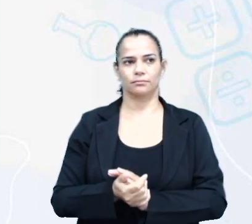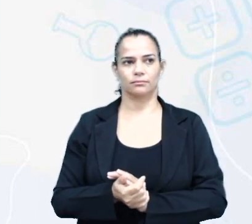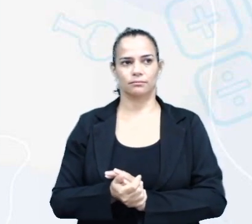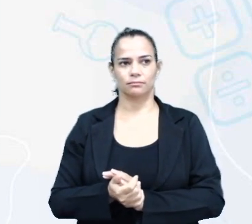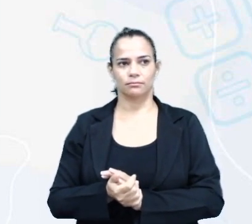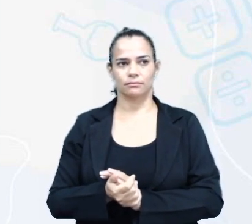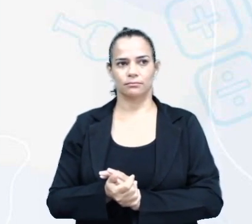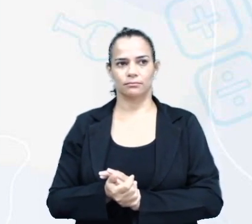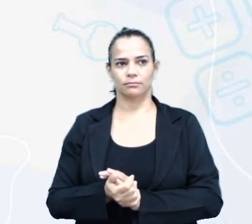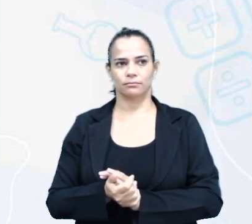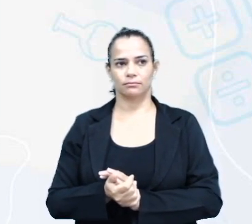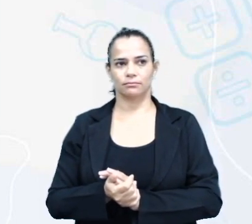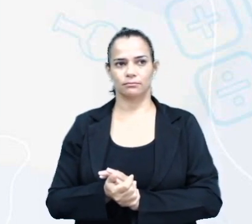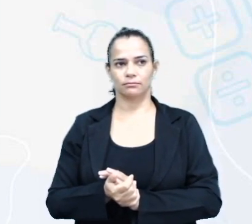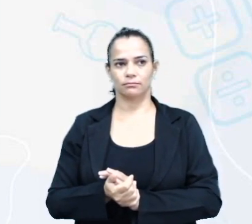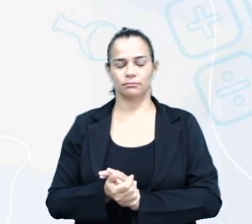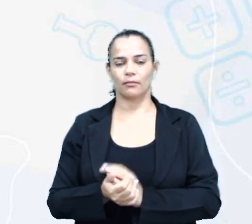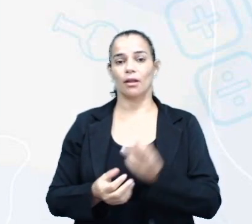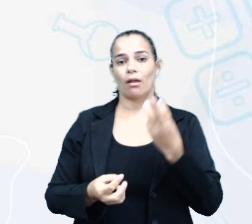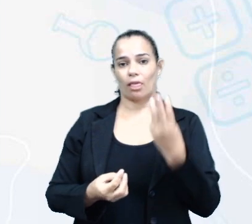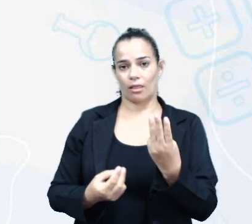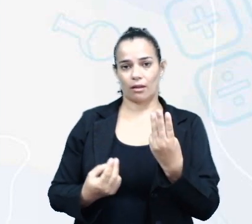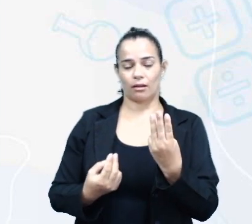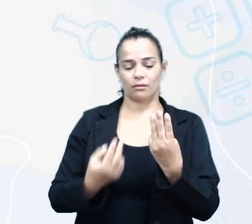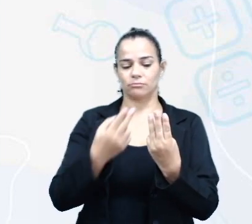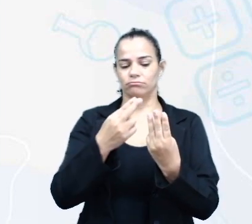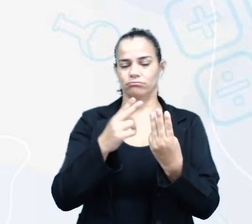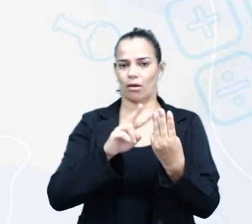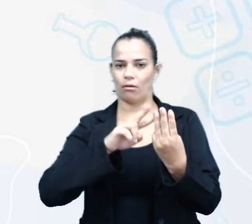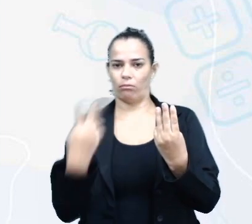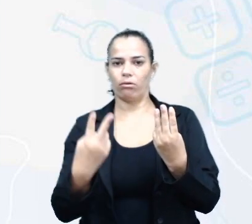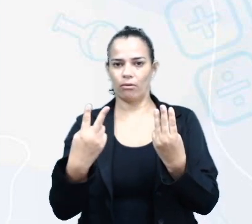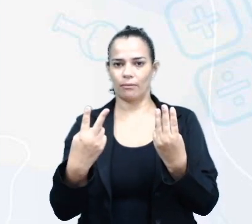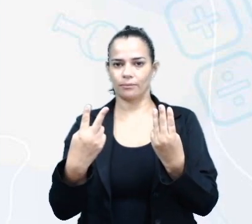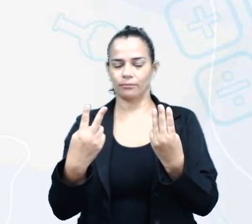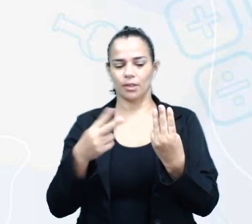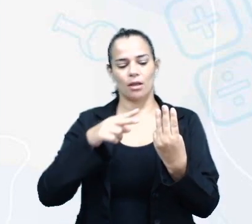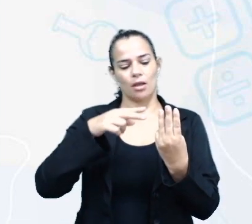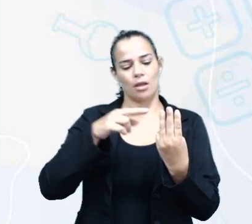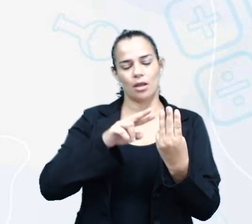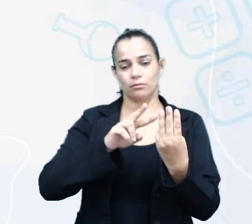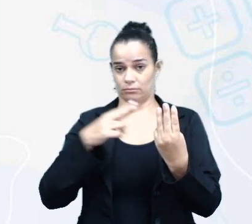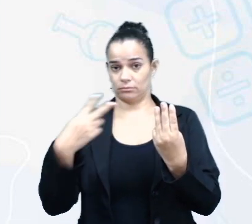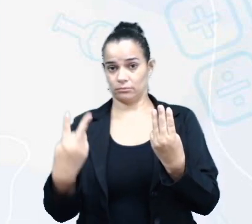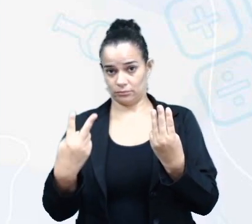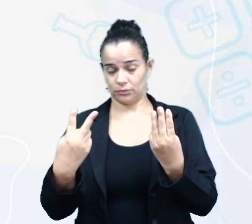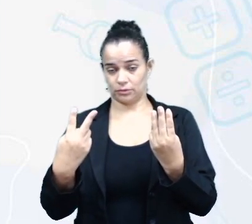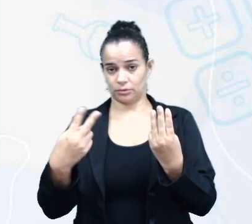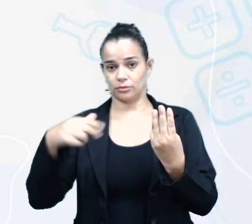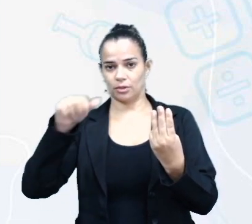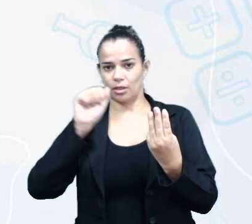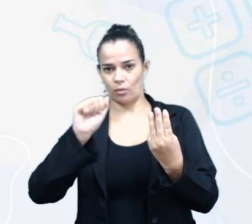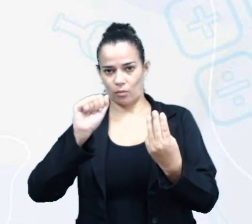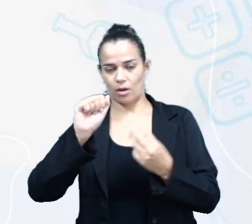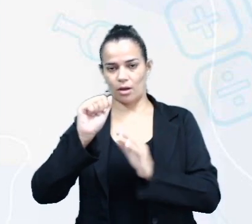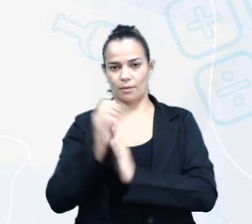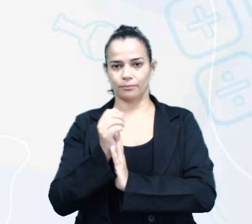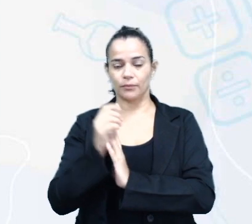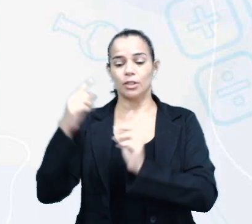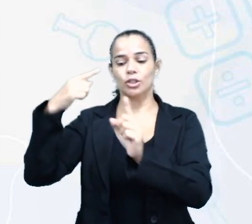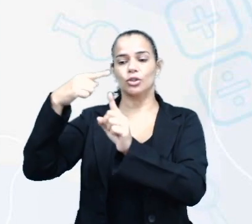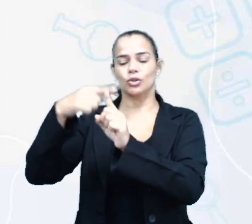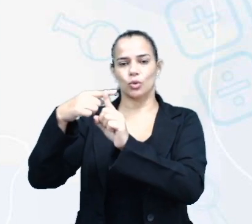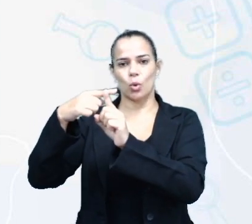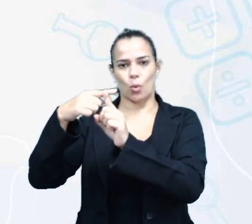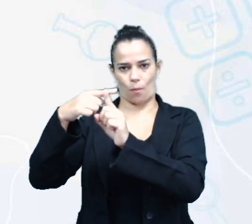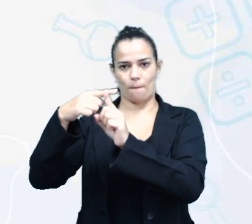de potência de mesma base. O que é que eu faço? Eu repito a base, que é o A, e somo os